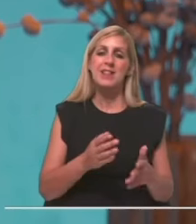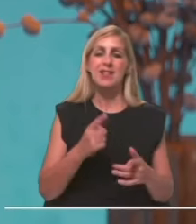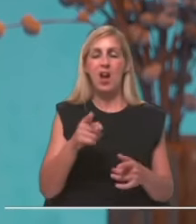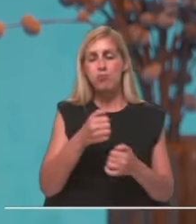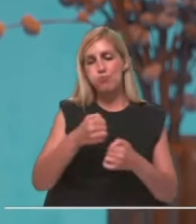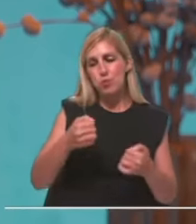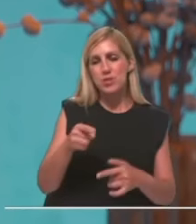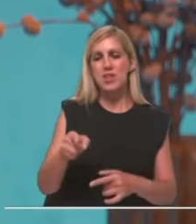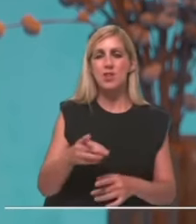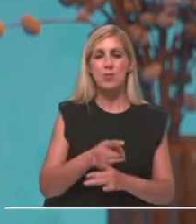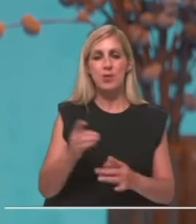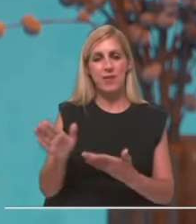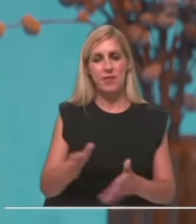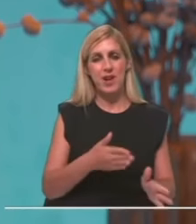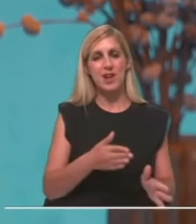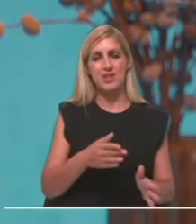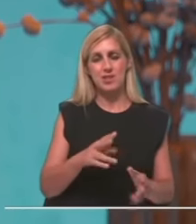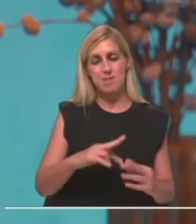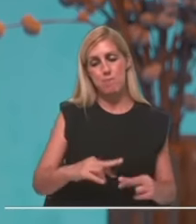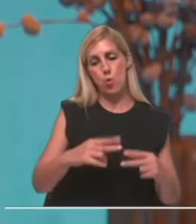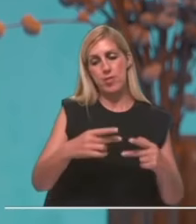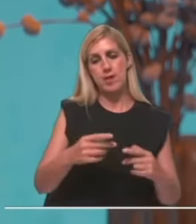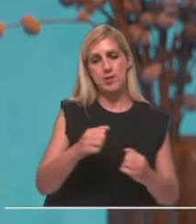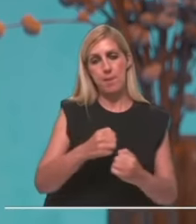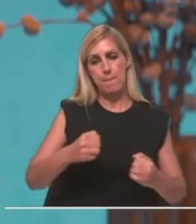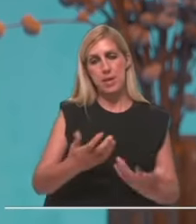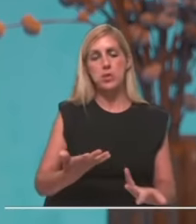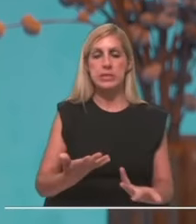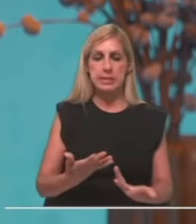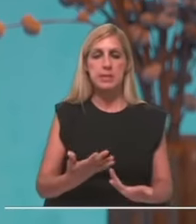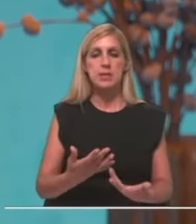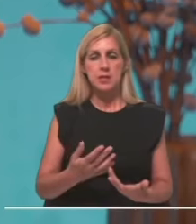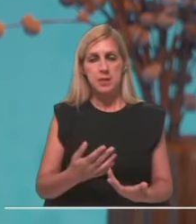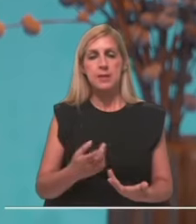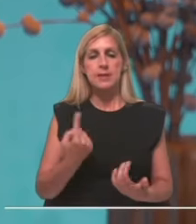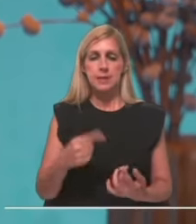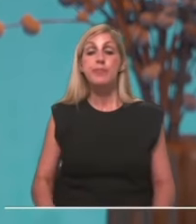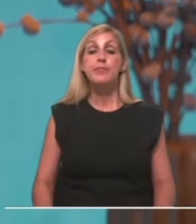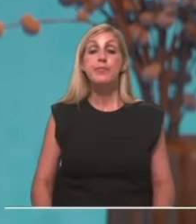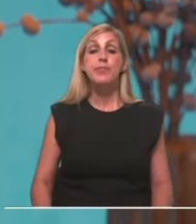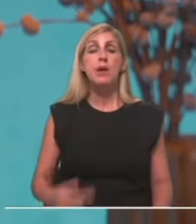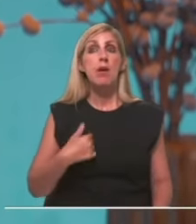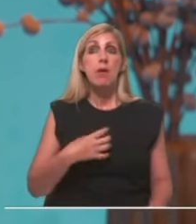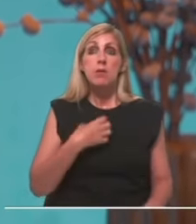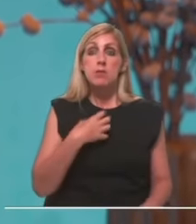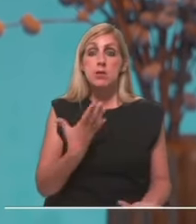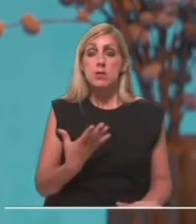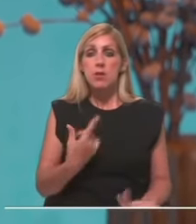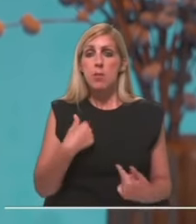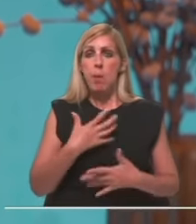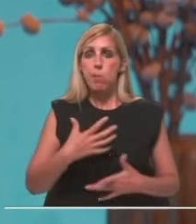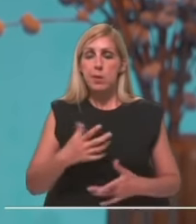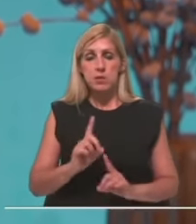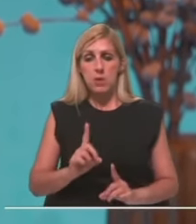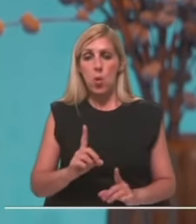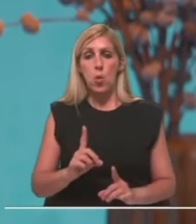gordinho, porque aquela fase ainda estava numa transição de mudança de peso. Houve ali um bocado... Senti-me à parte. Senti mais discriminação pelo peso, não pelo